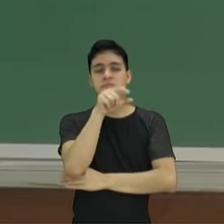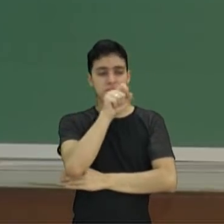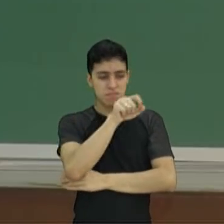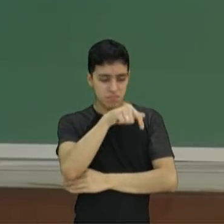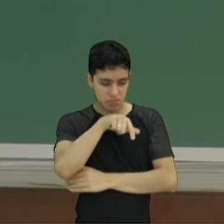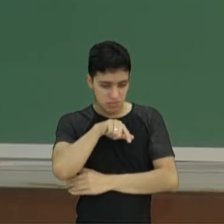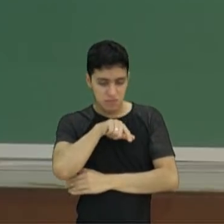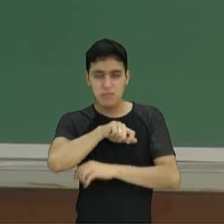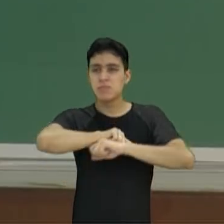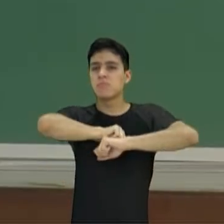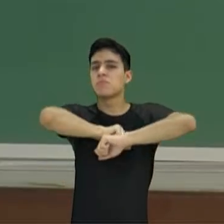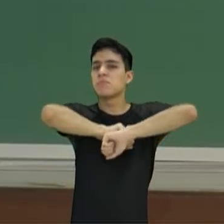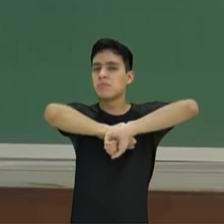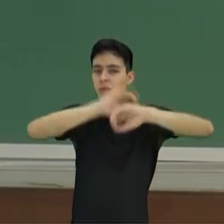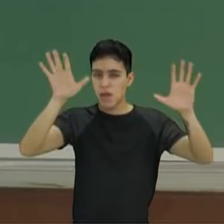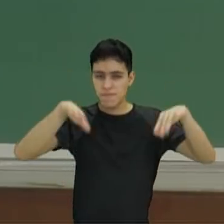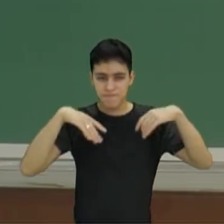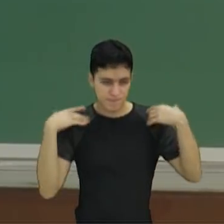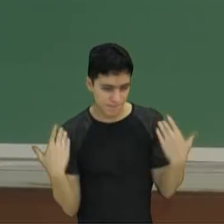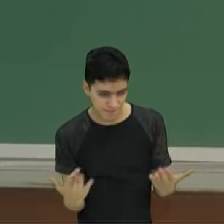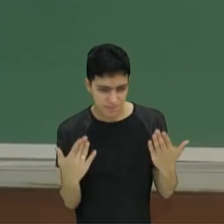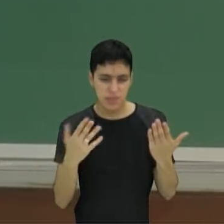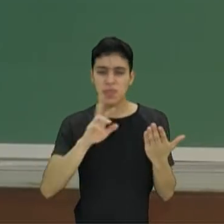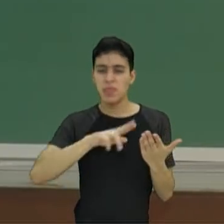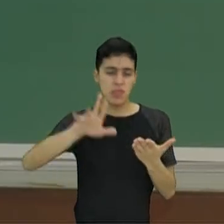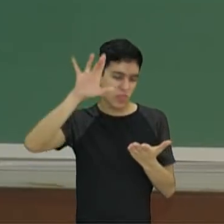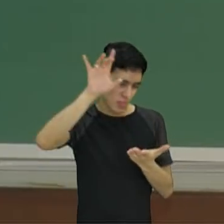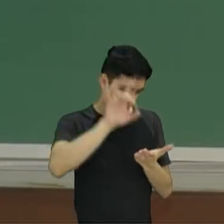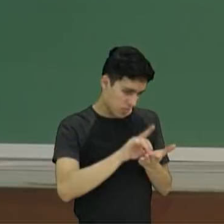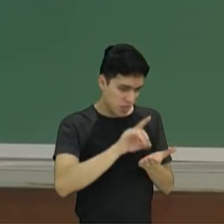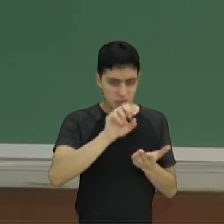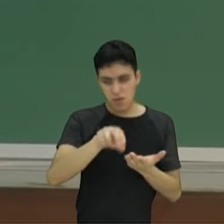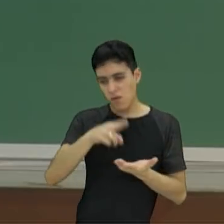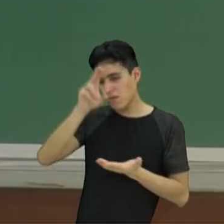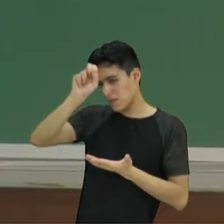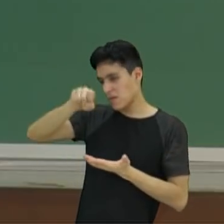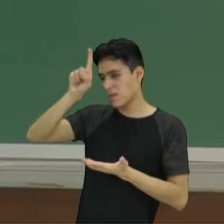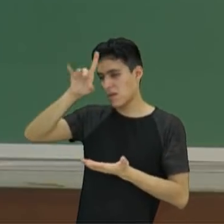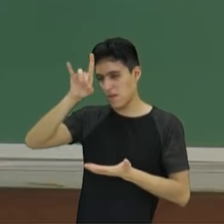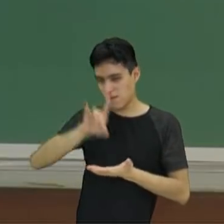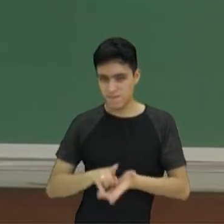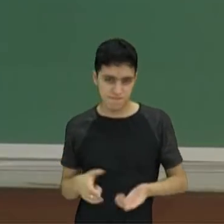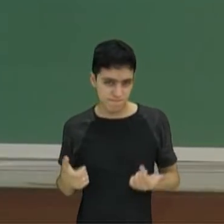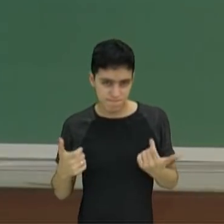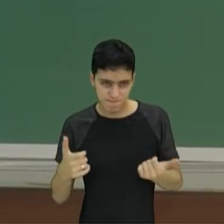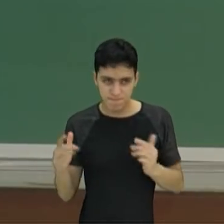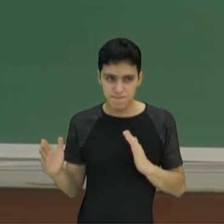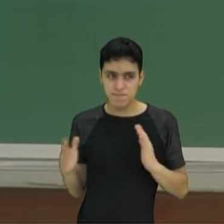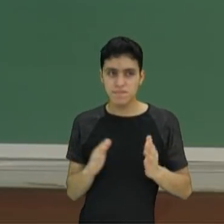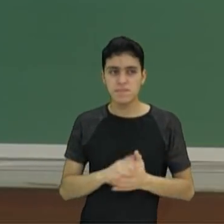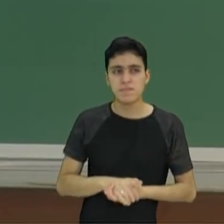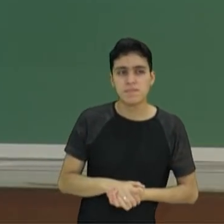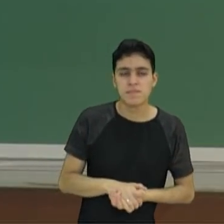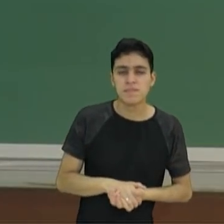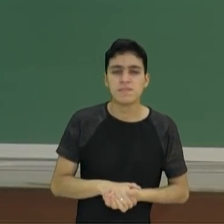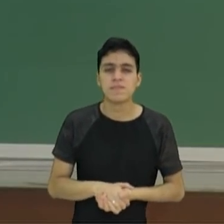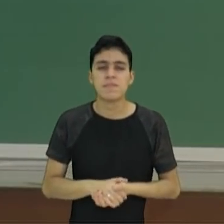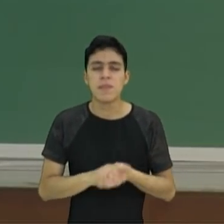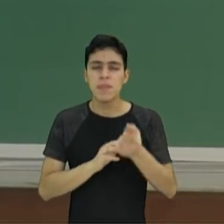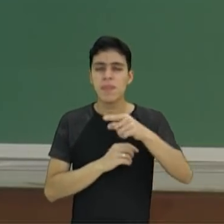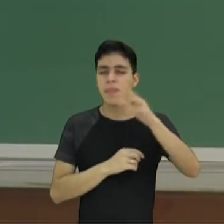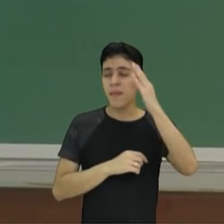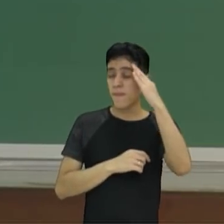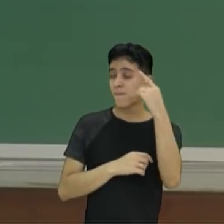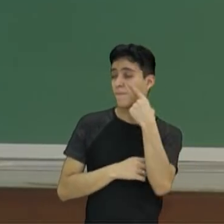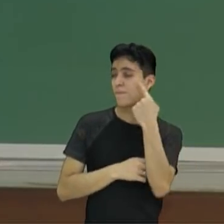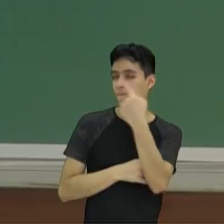que está sendo espalhado, disseminado, não é real ou sim é real. Fique sabendo,